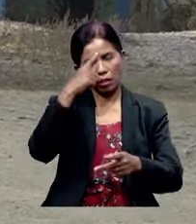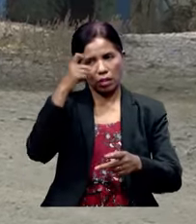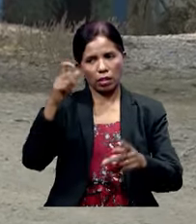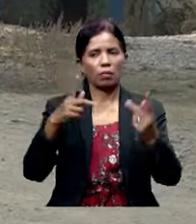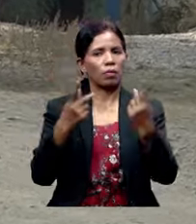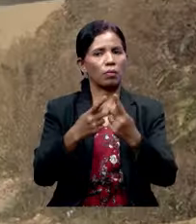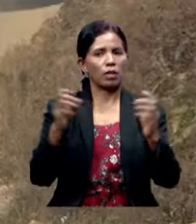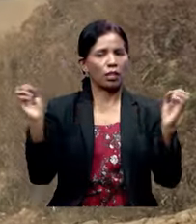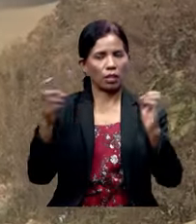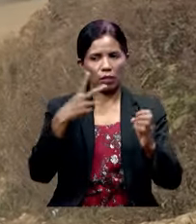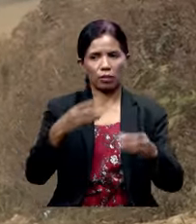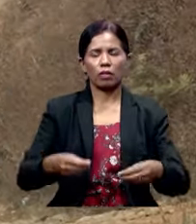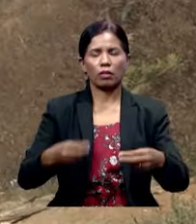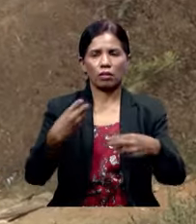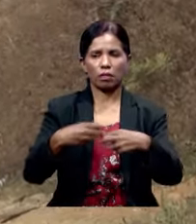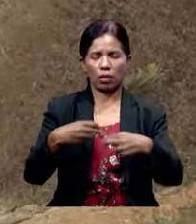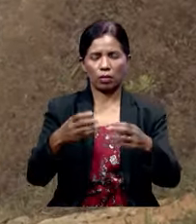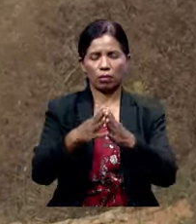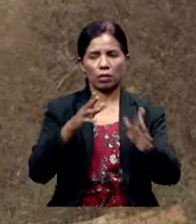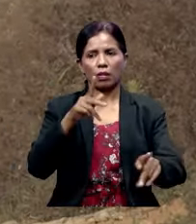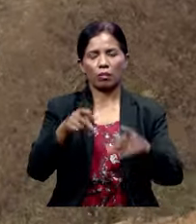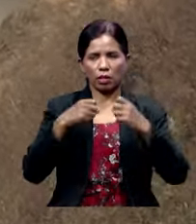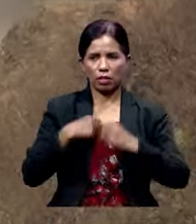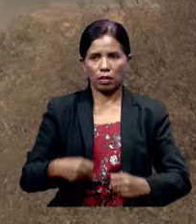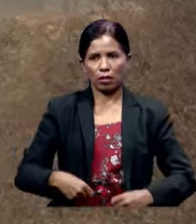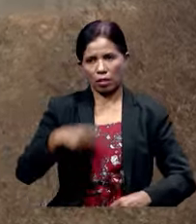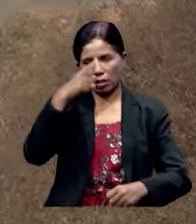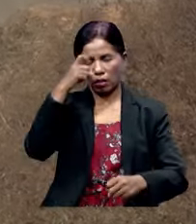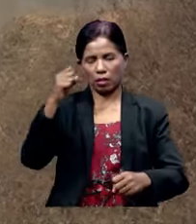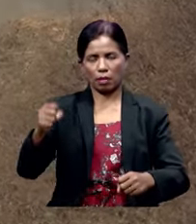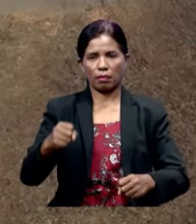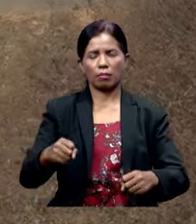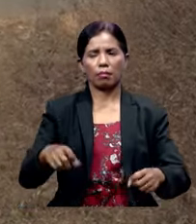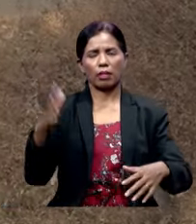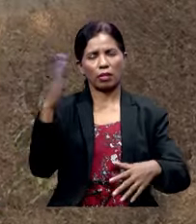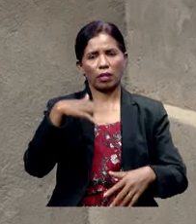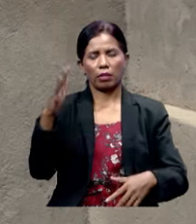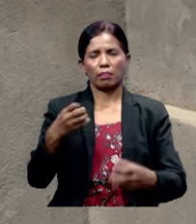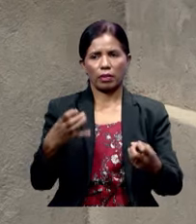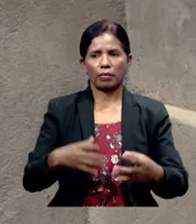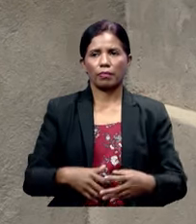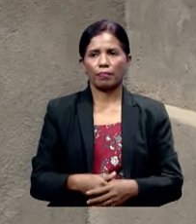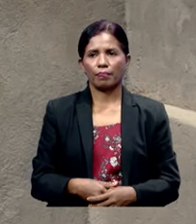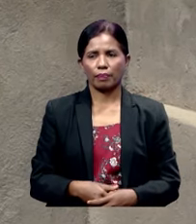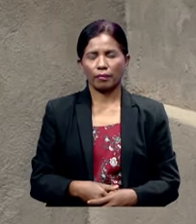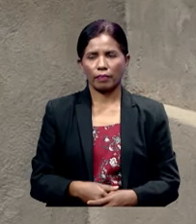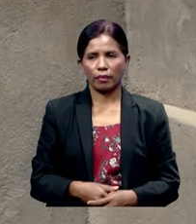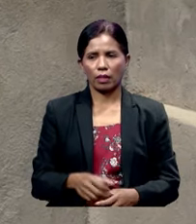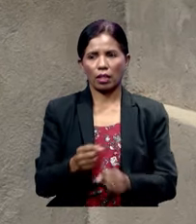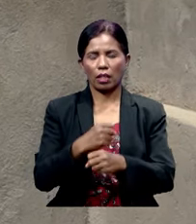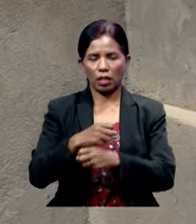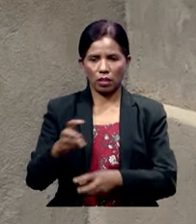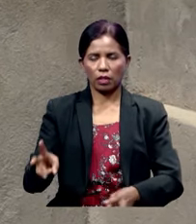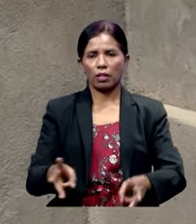companhia la rega o di foi impacto bot ba comunidade ni saúde tamba raira hon makas Iga, construção de